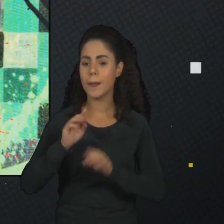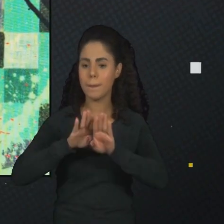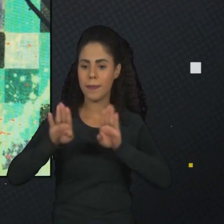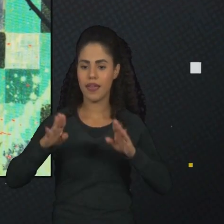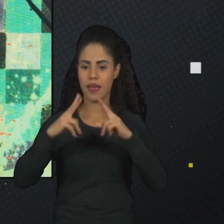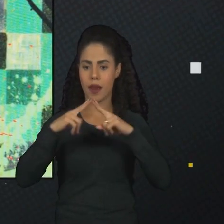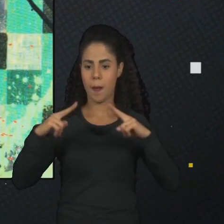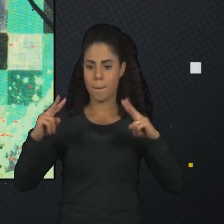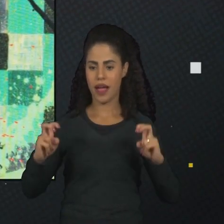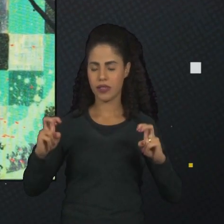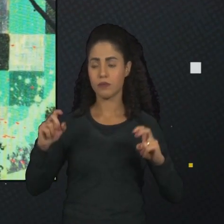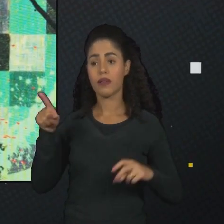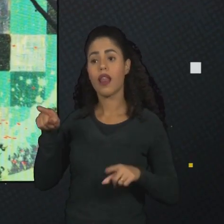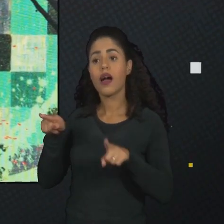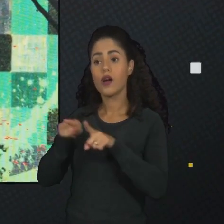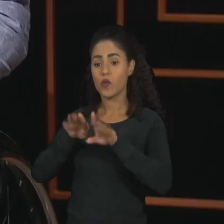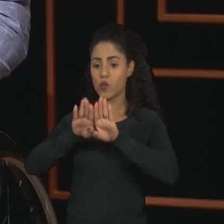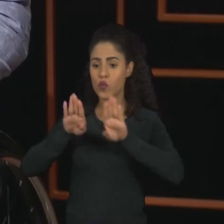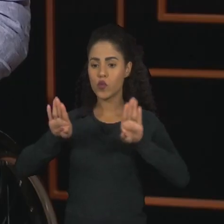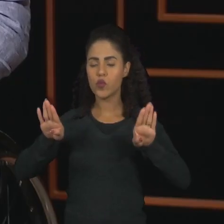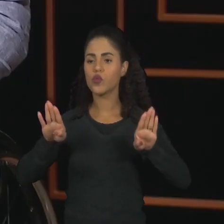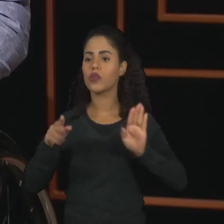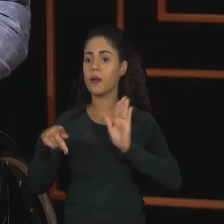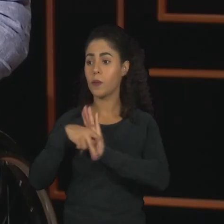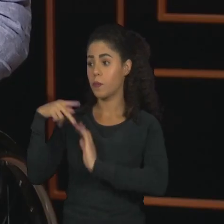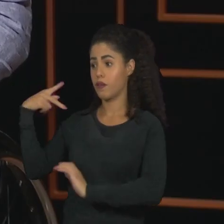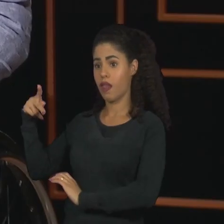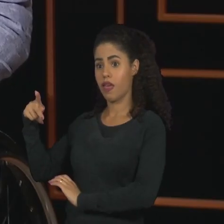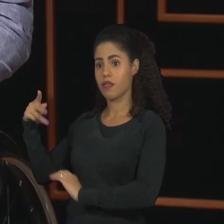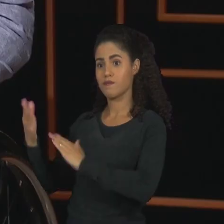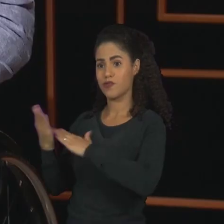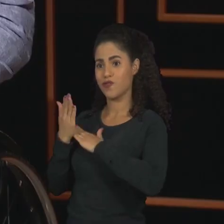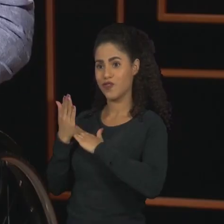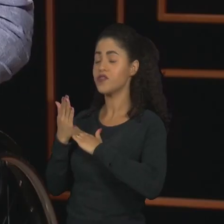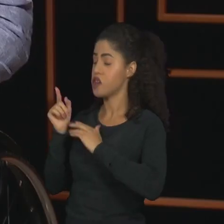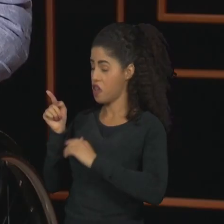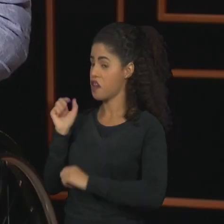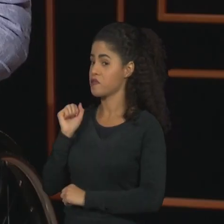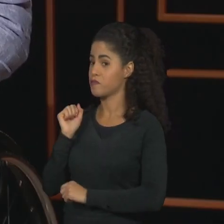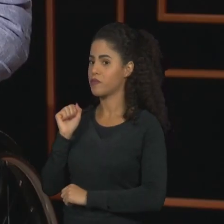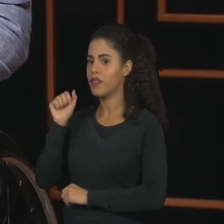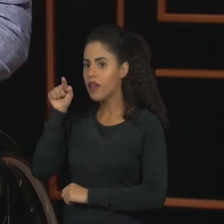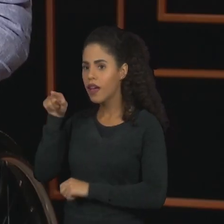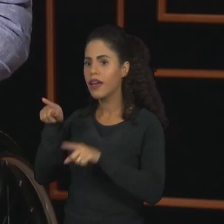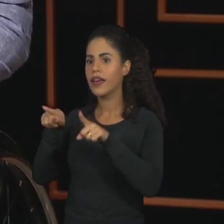MASP, o catálogo foi dele, né? Essa